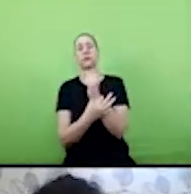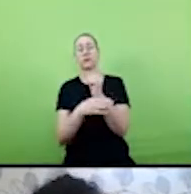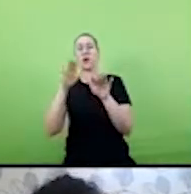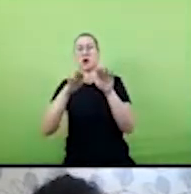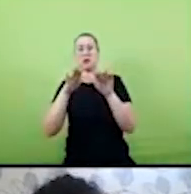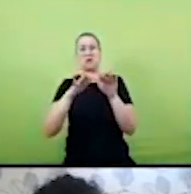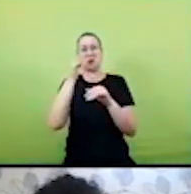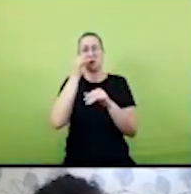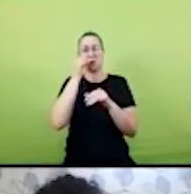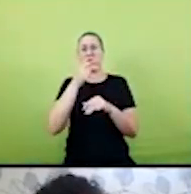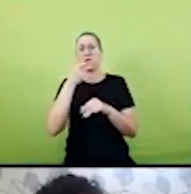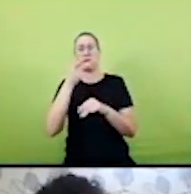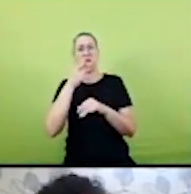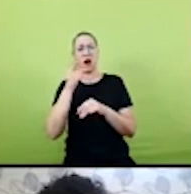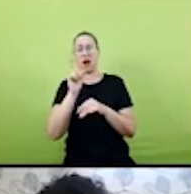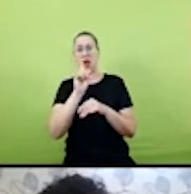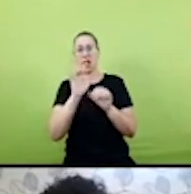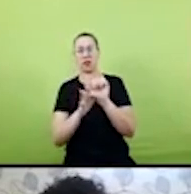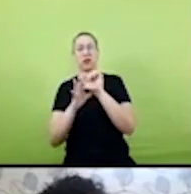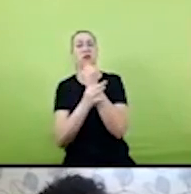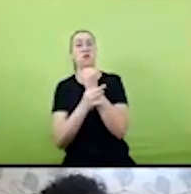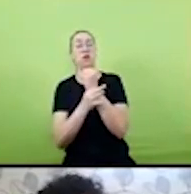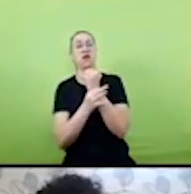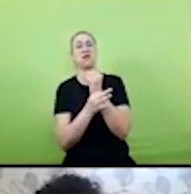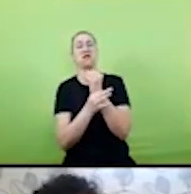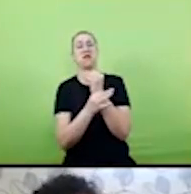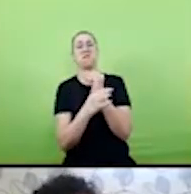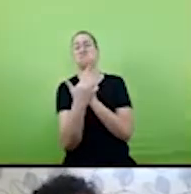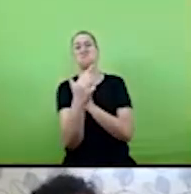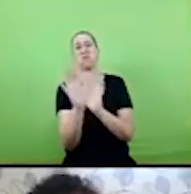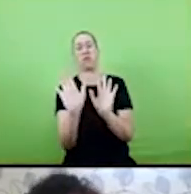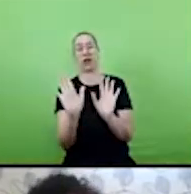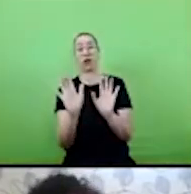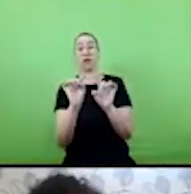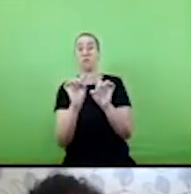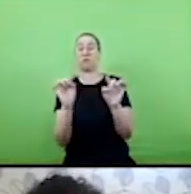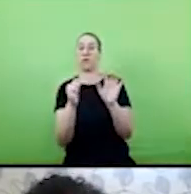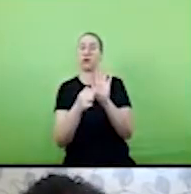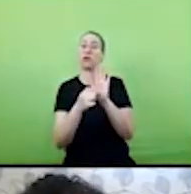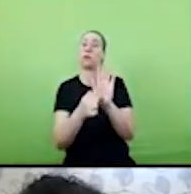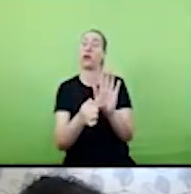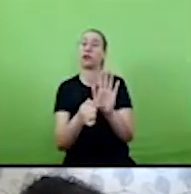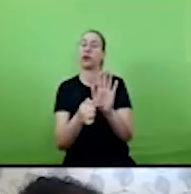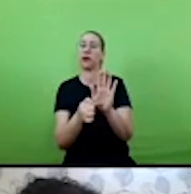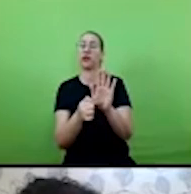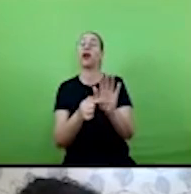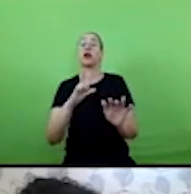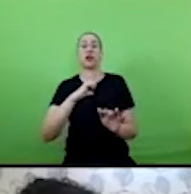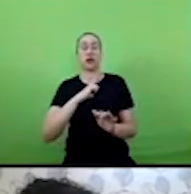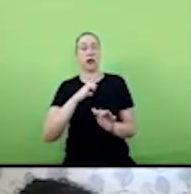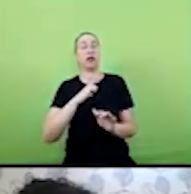né, mas a gente pode mostrar isso com dados. Hoje, em Campo Grande, nós temos mais ou menos 4.000 mulheres com